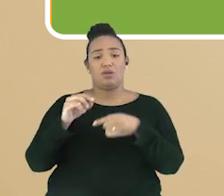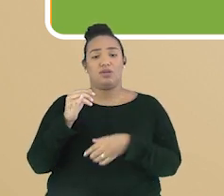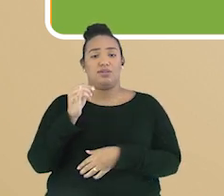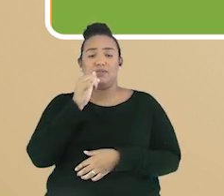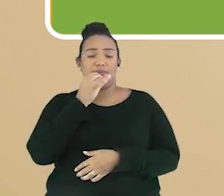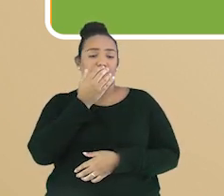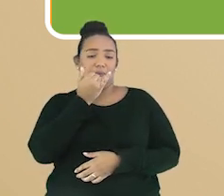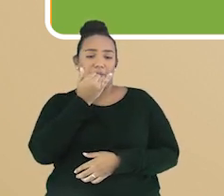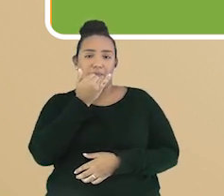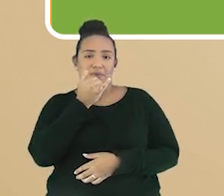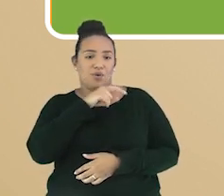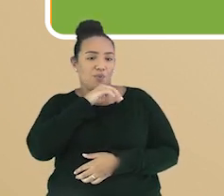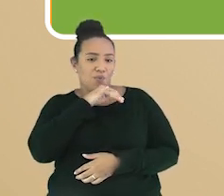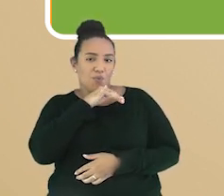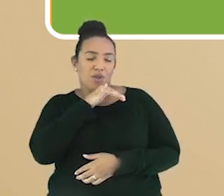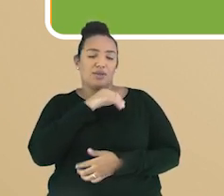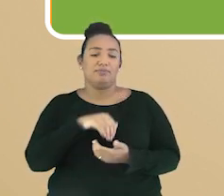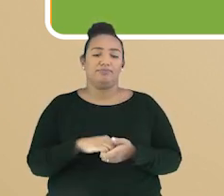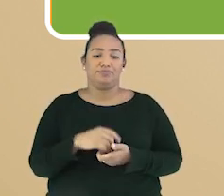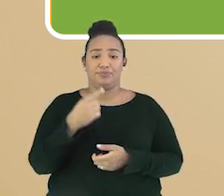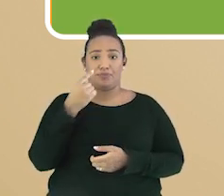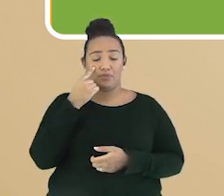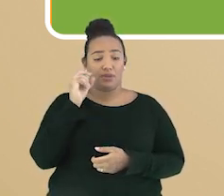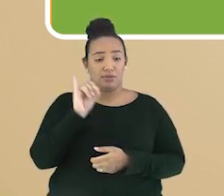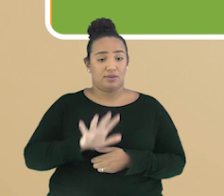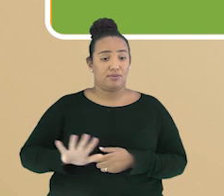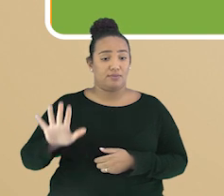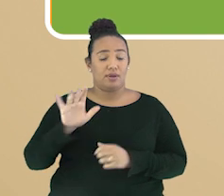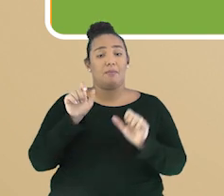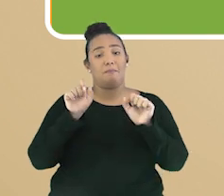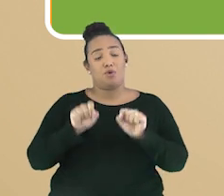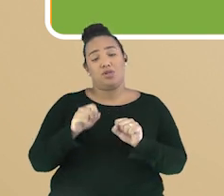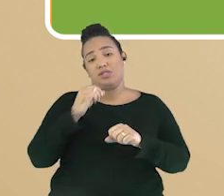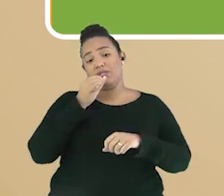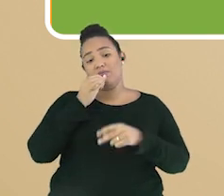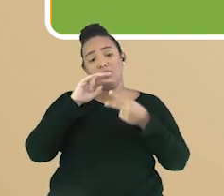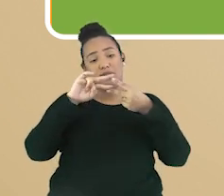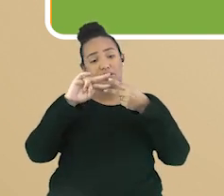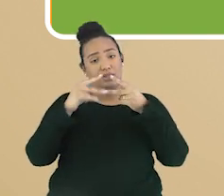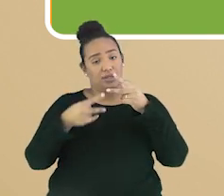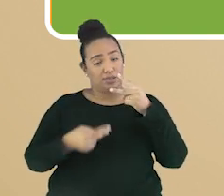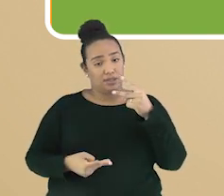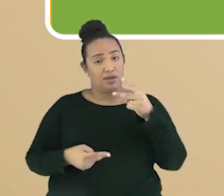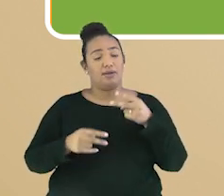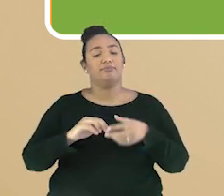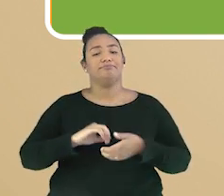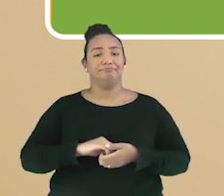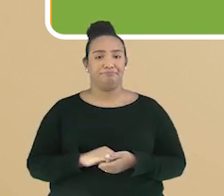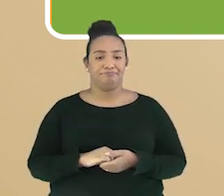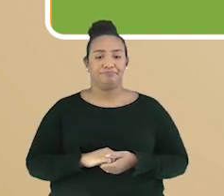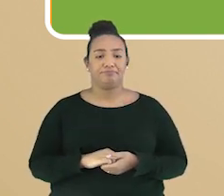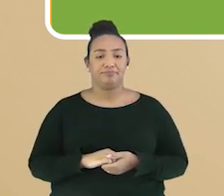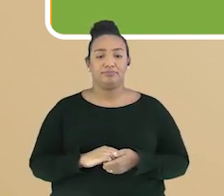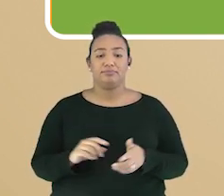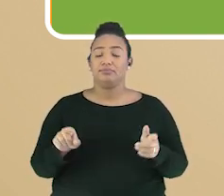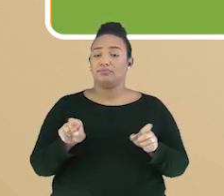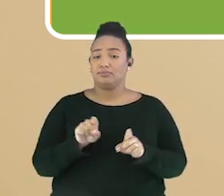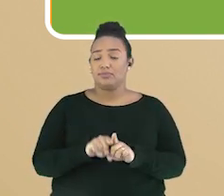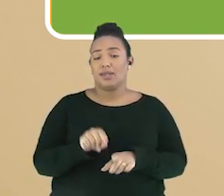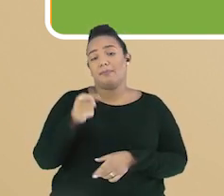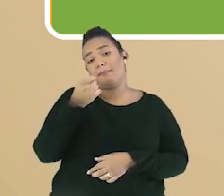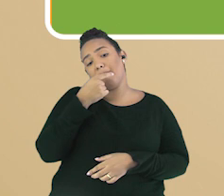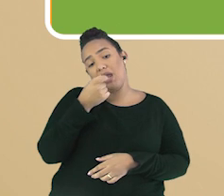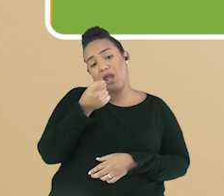genética, sendo uma das mais raras, o uso de alguns medicamentos, um estilo de vida onde crianças